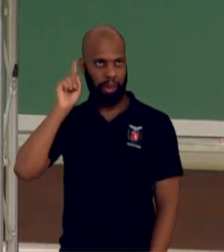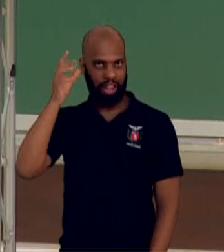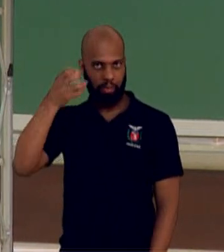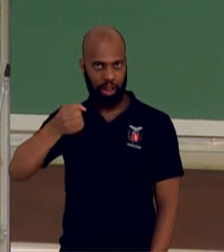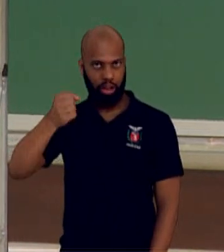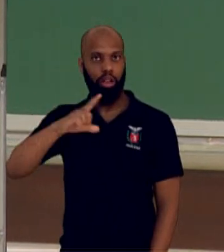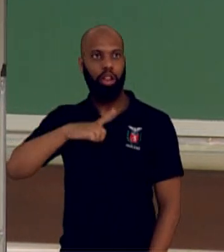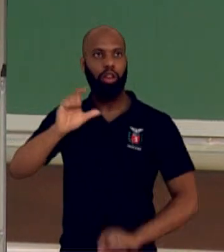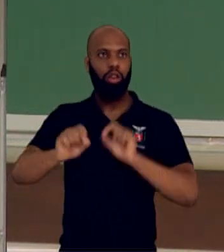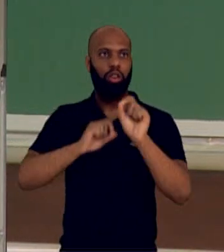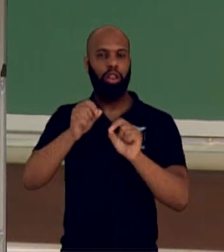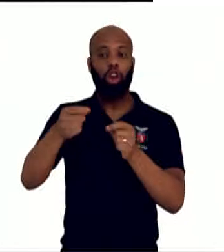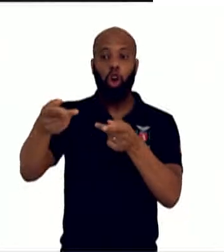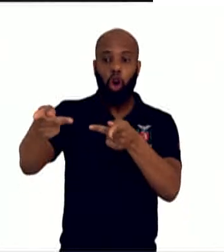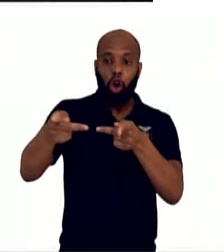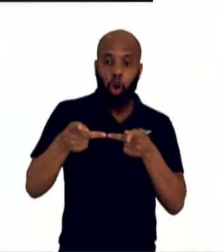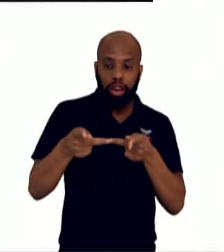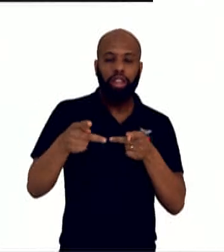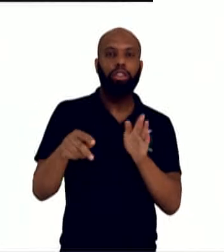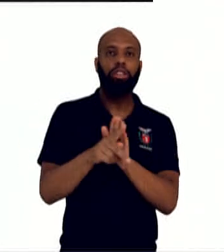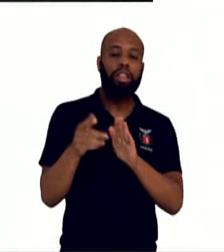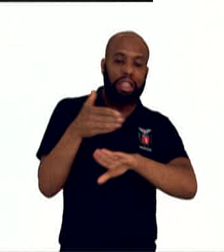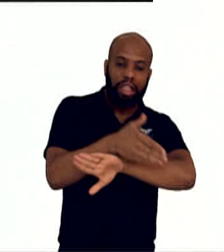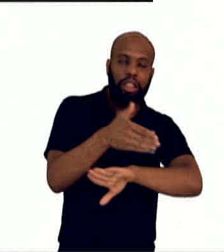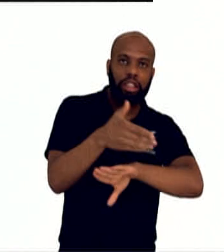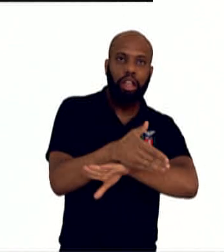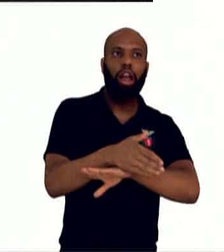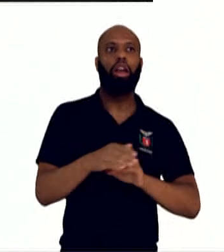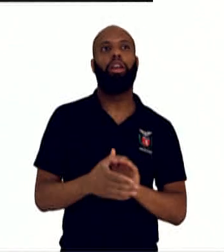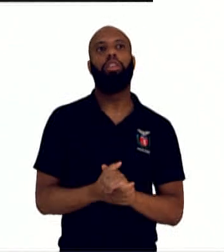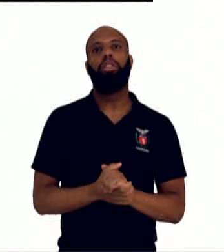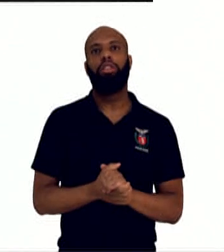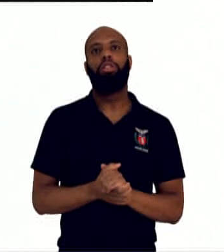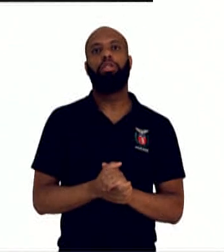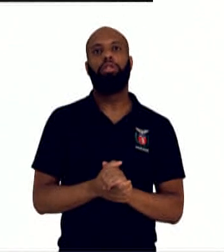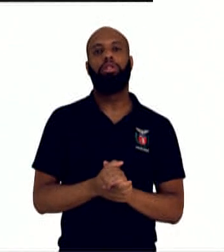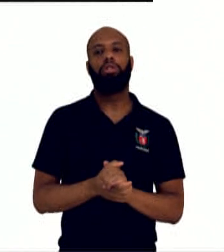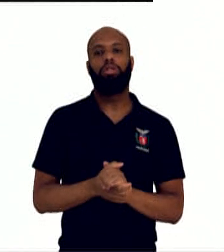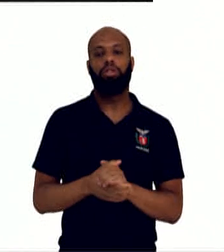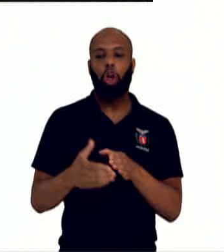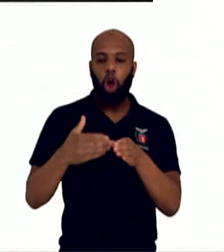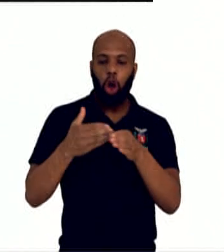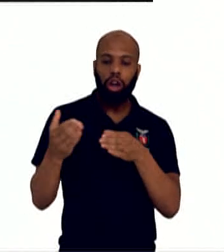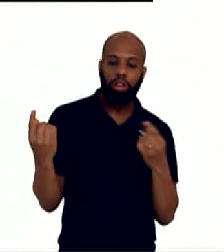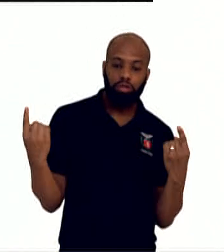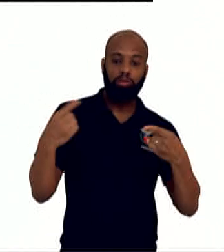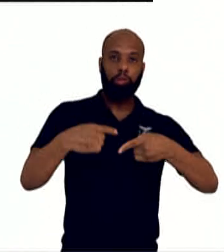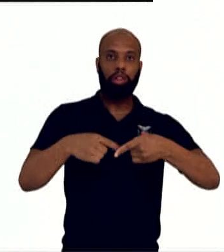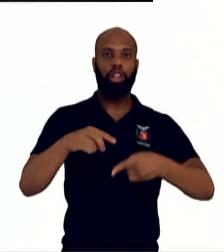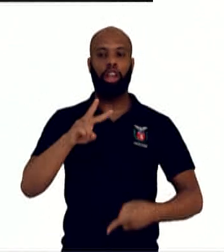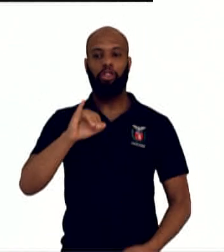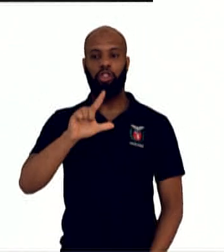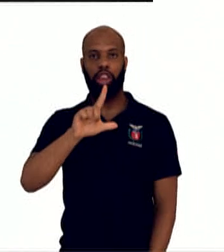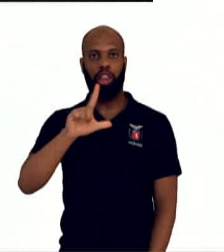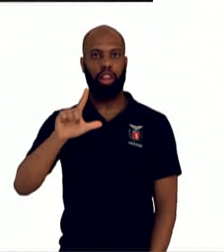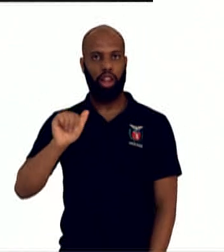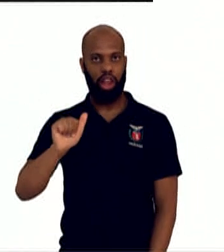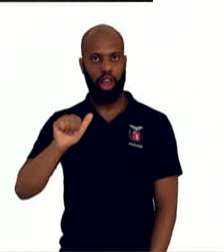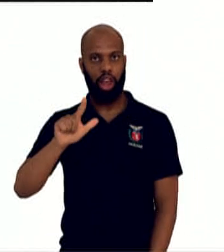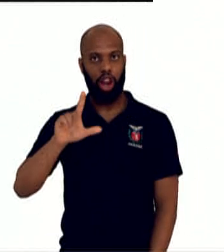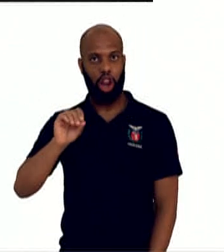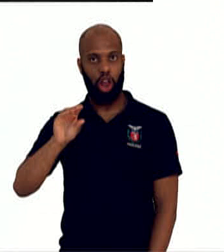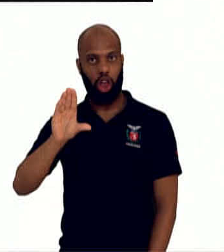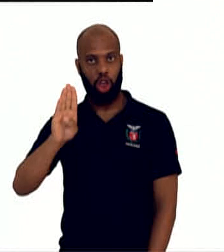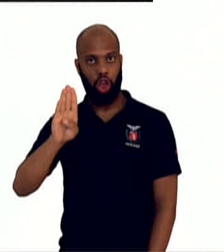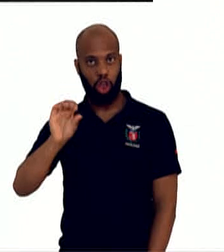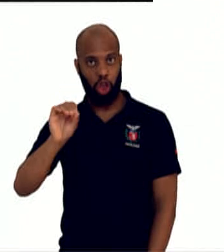um convite de entrada, né, para o concurso de Villa-Lobos, então, para a apresentação do